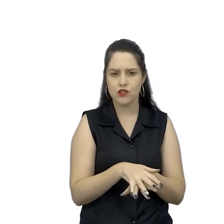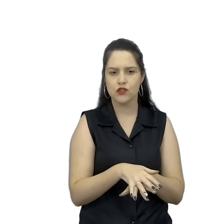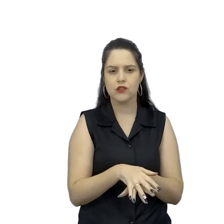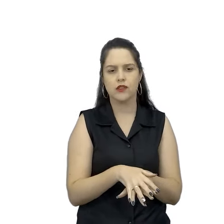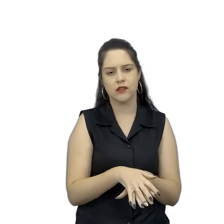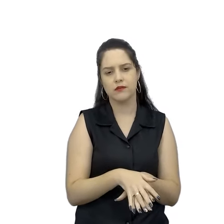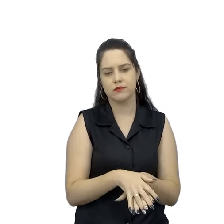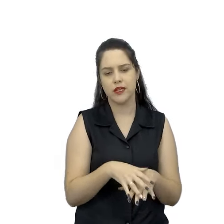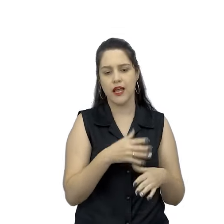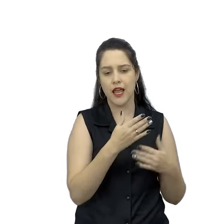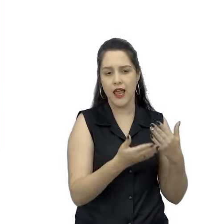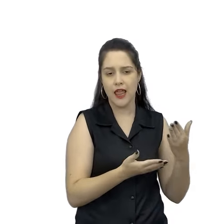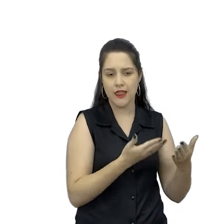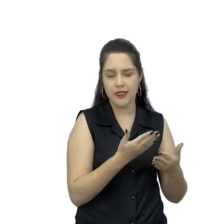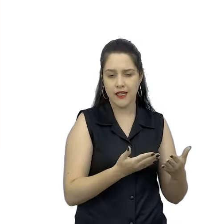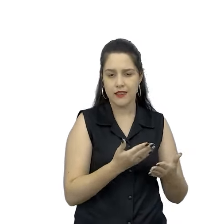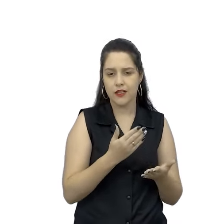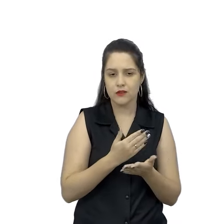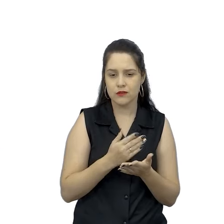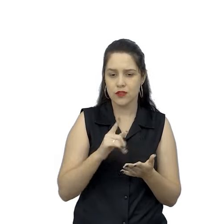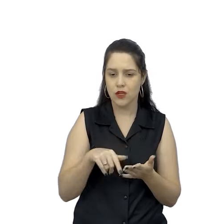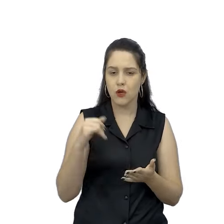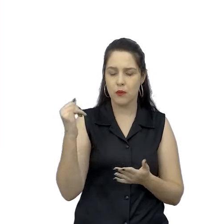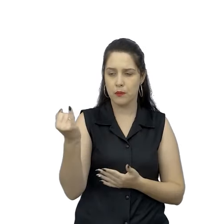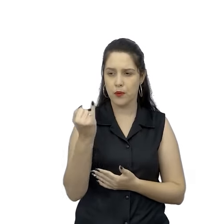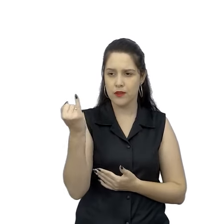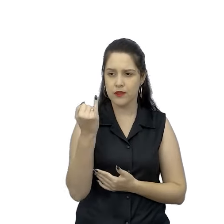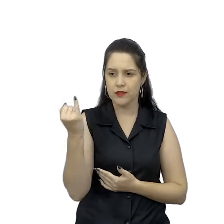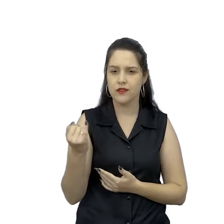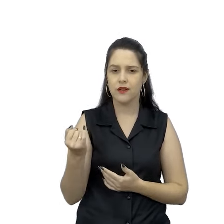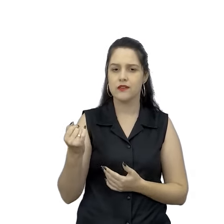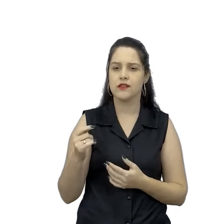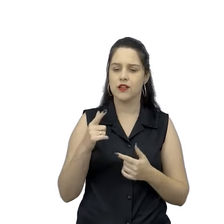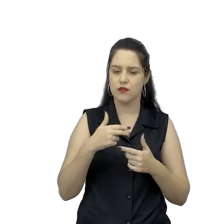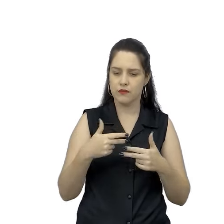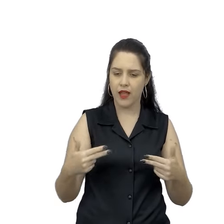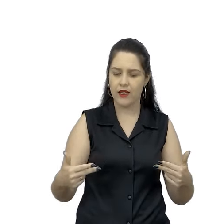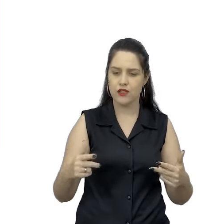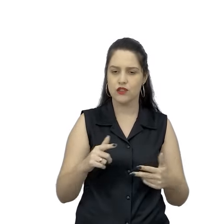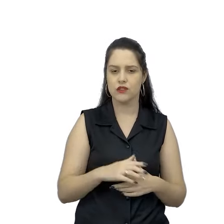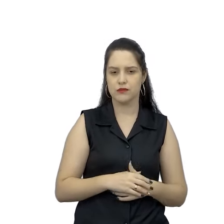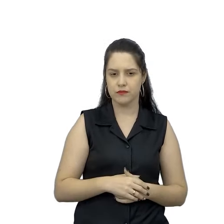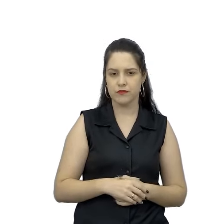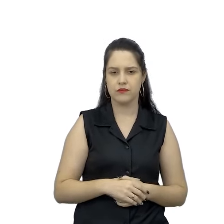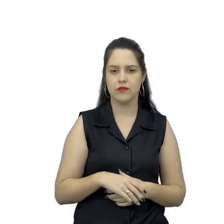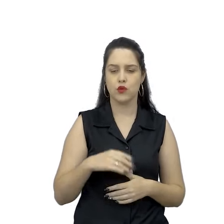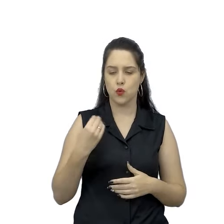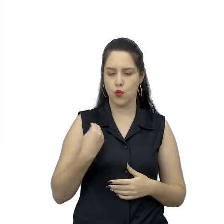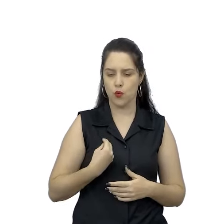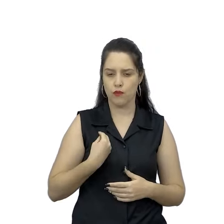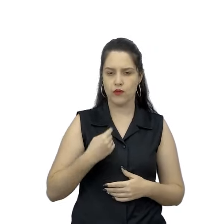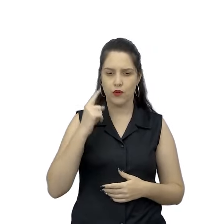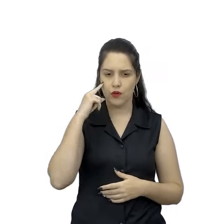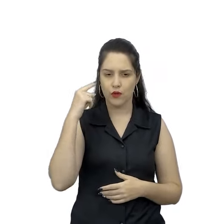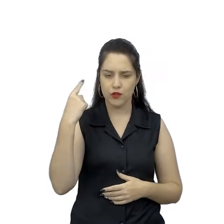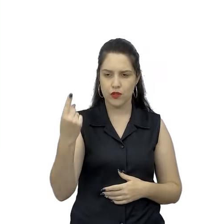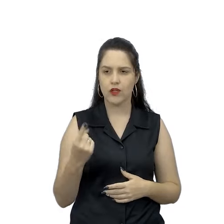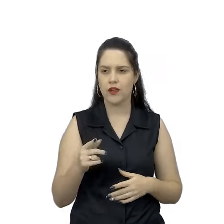cada momento evoluindo, né, e a importância de estabelecer essas relações do cotidiano com o ensino